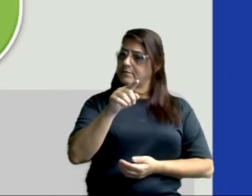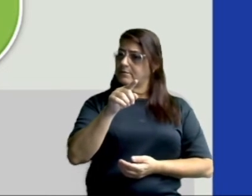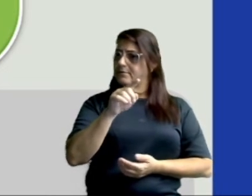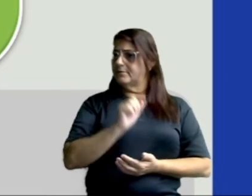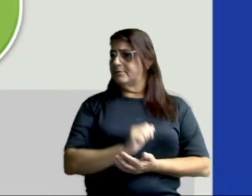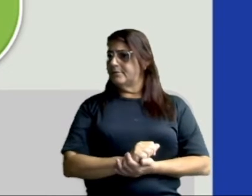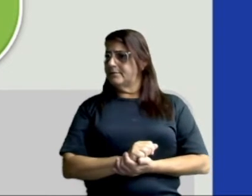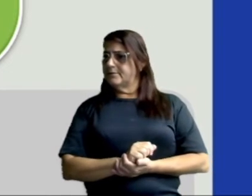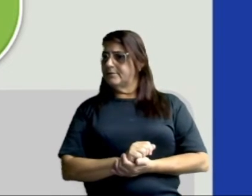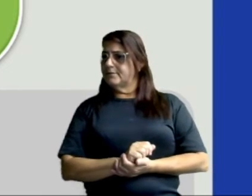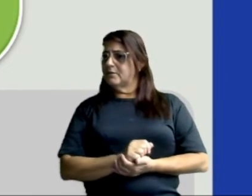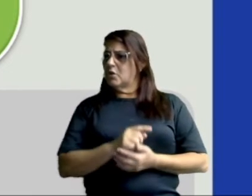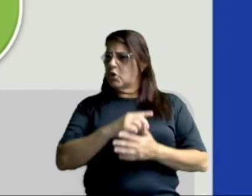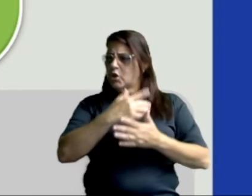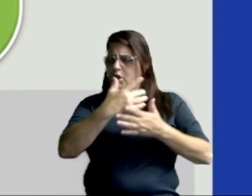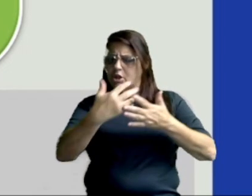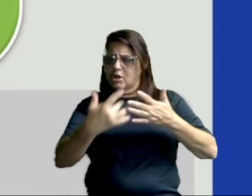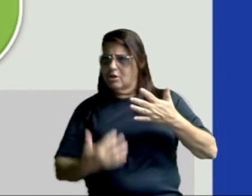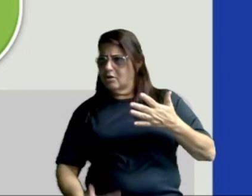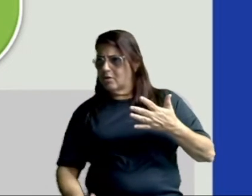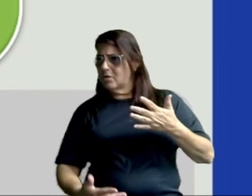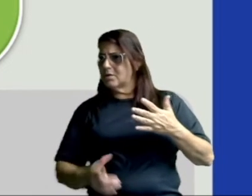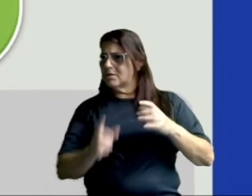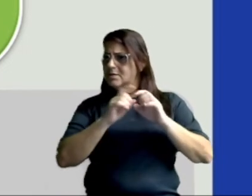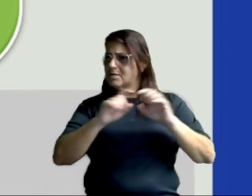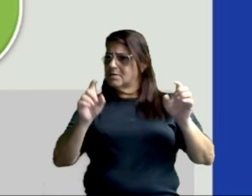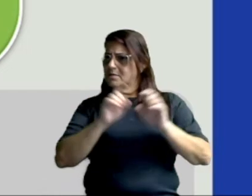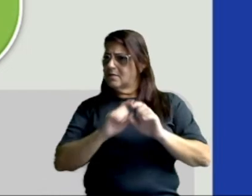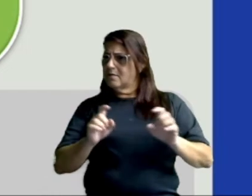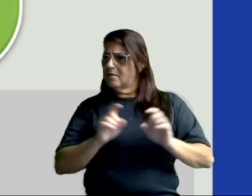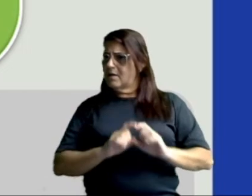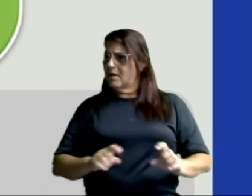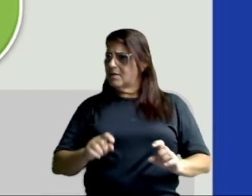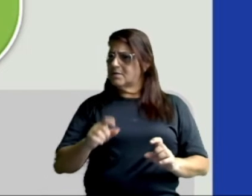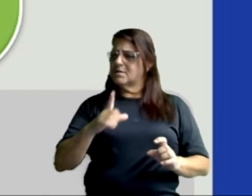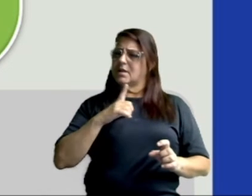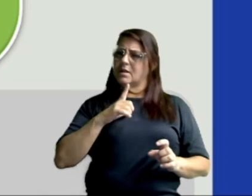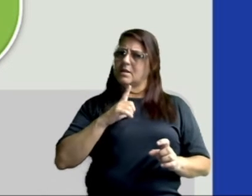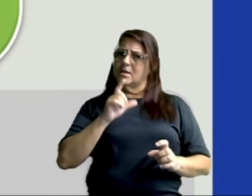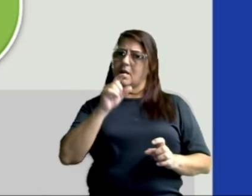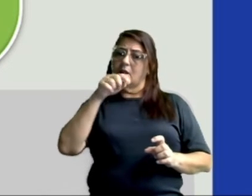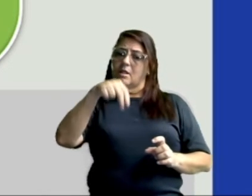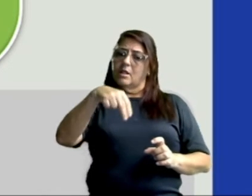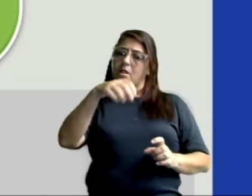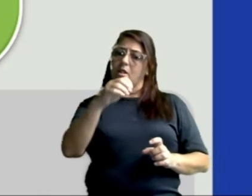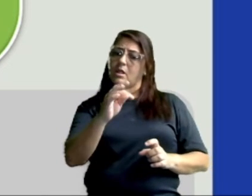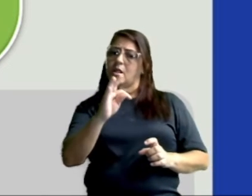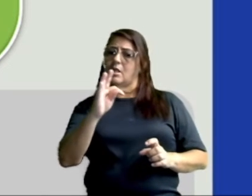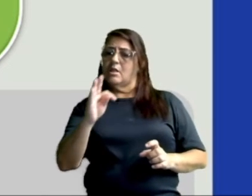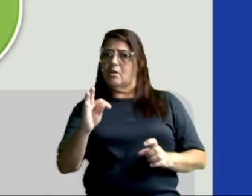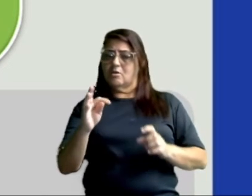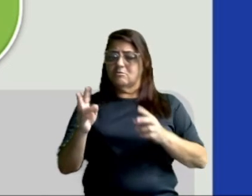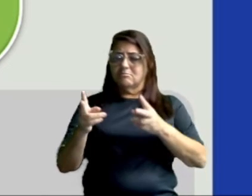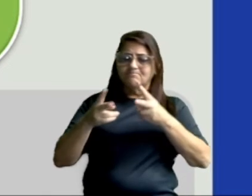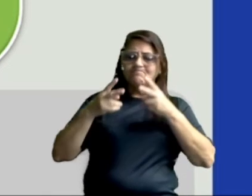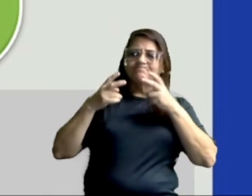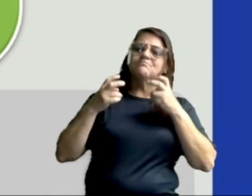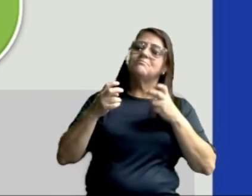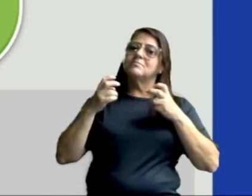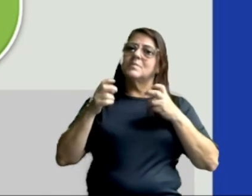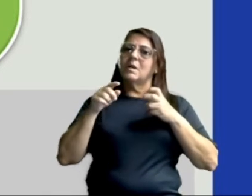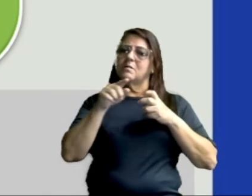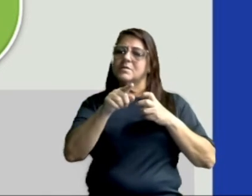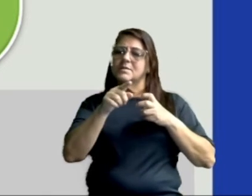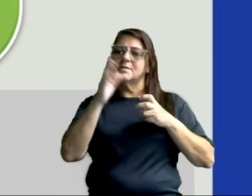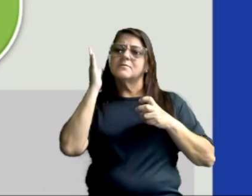not a couple. Então, todas essas frases aí, nota que eu tenho not aí em evidência. Exatamente para